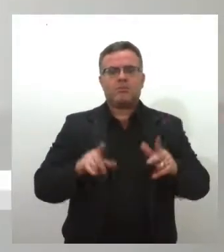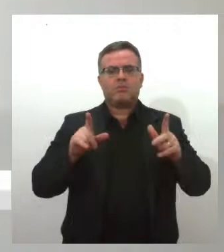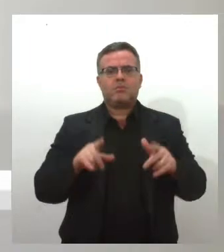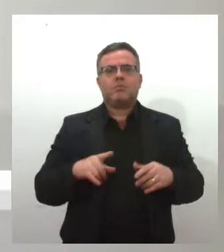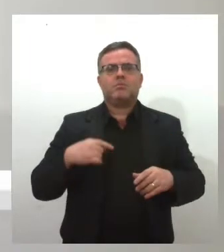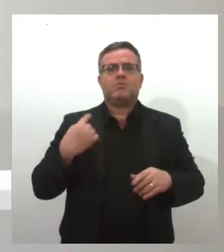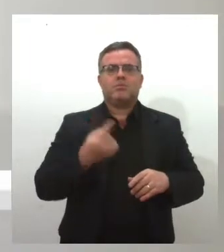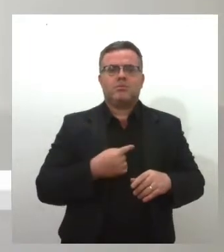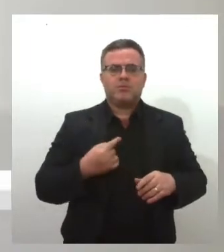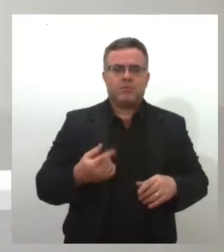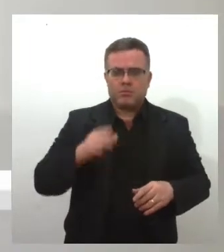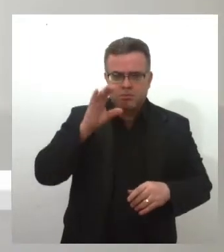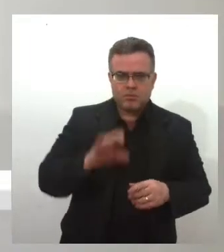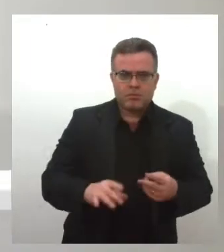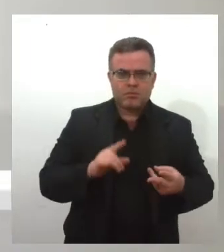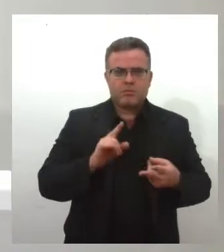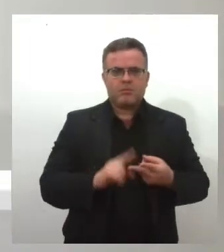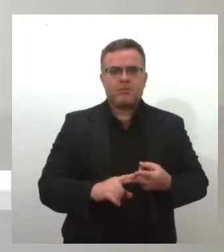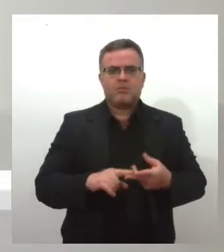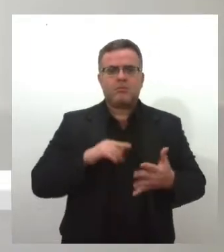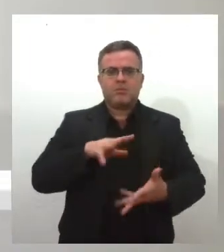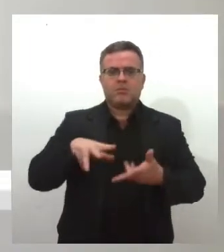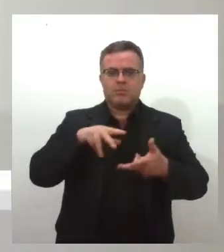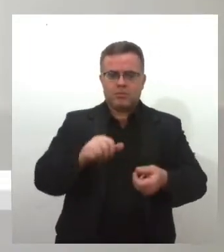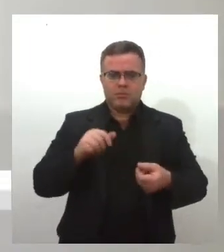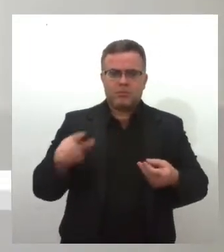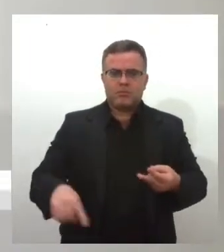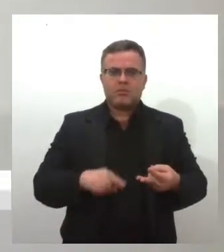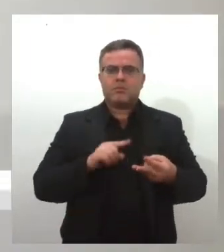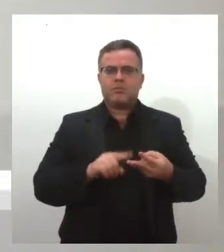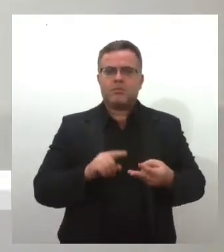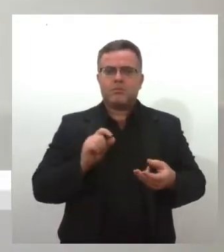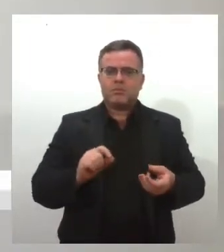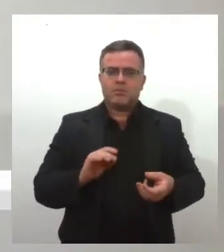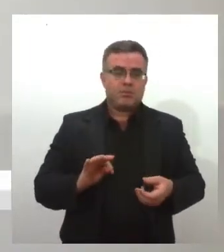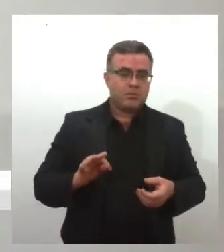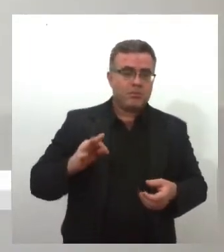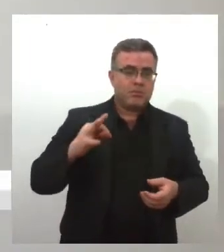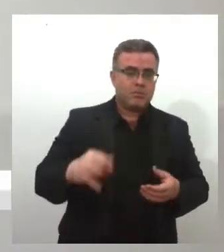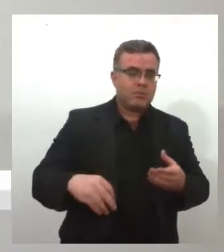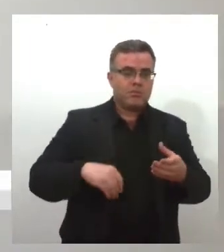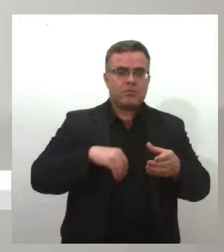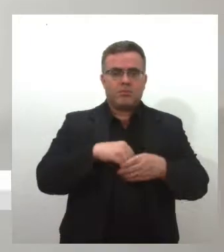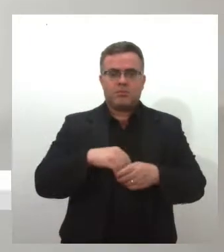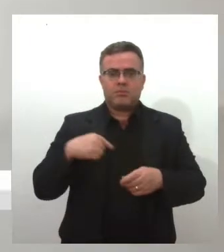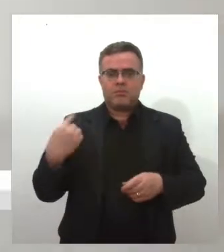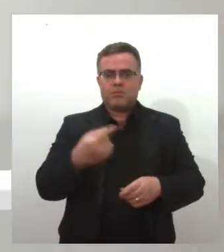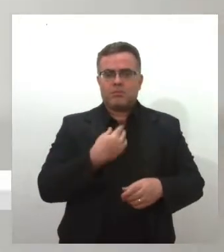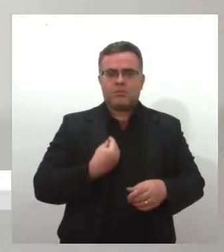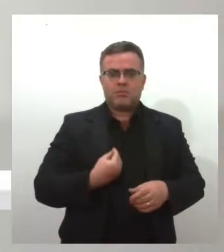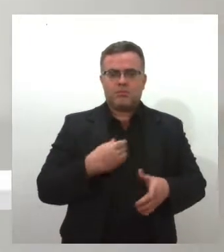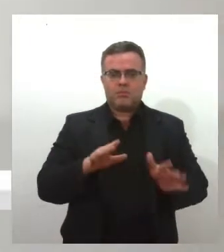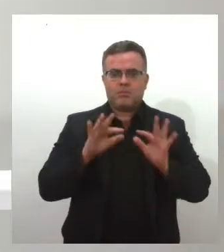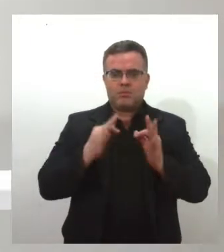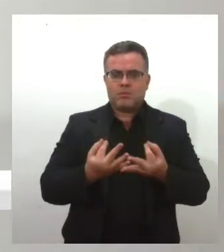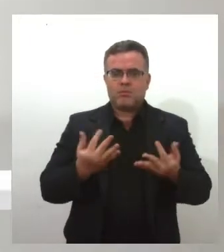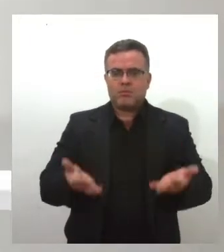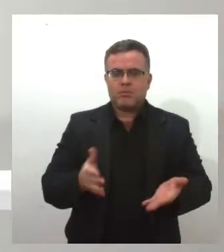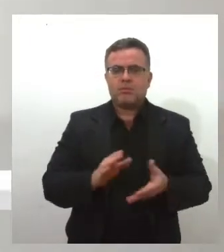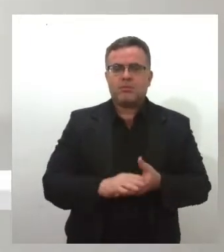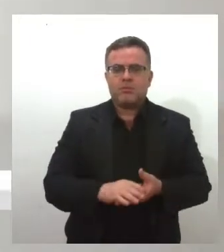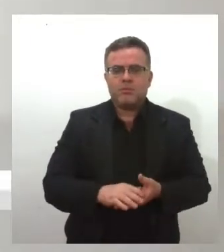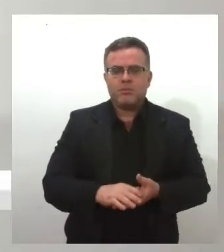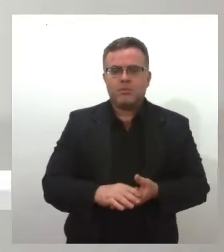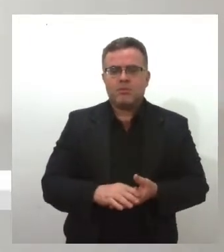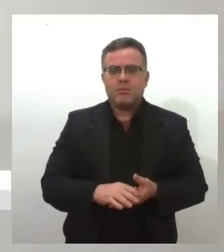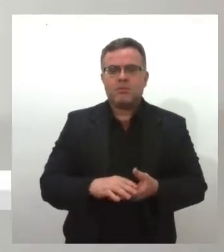na cidadania, na questão de sustentabilidade. E tudo isso sempre fez muito parte da nossa vida enquanto família.